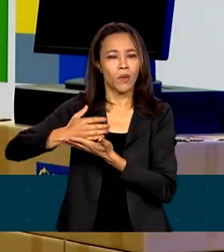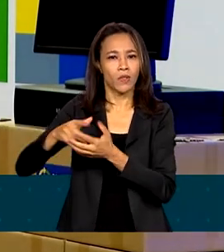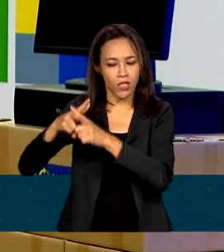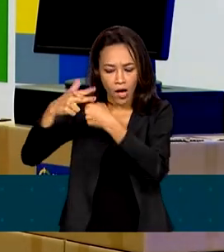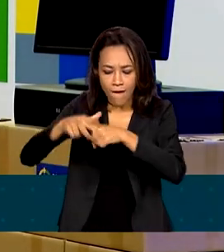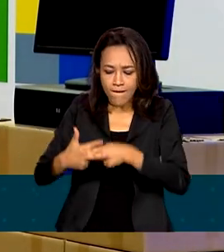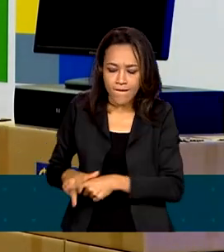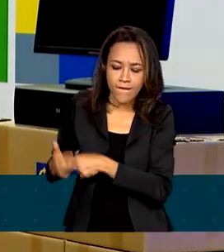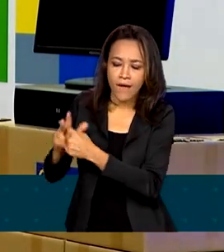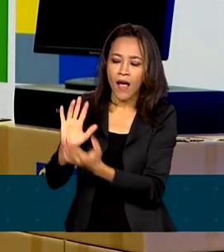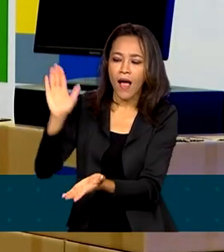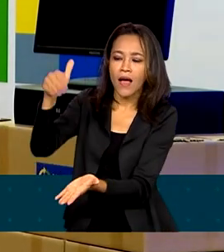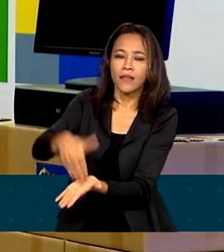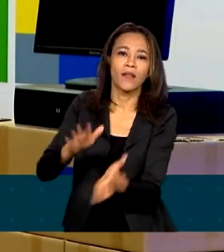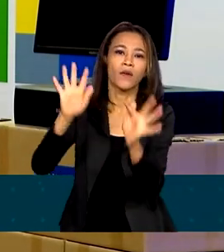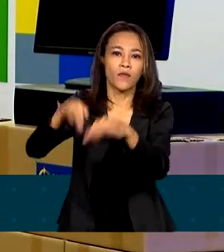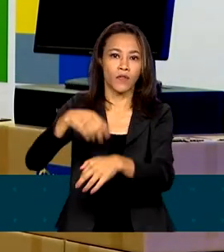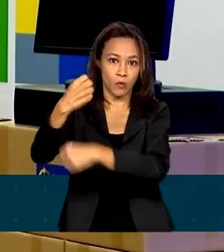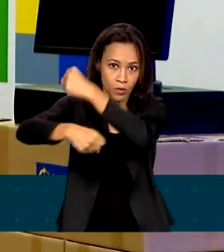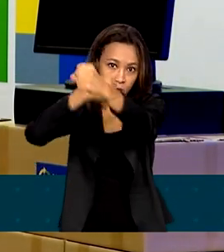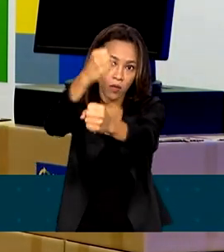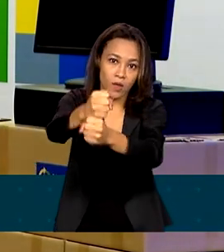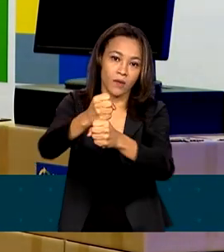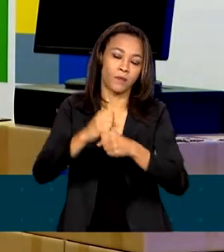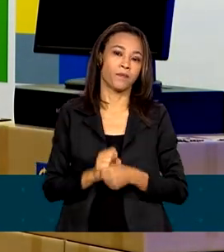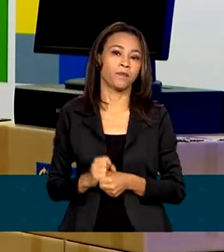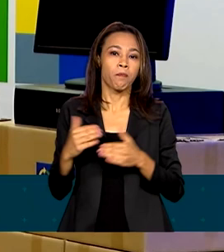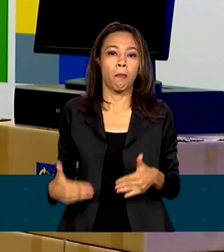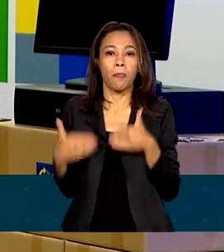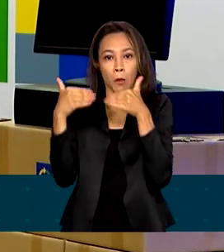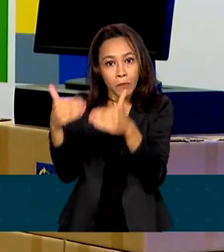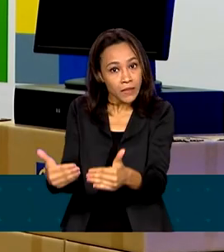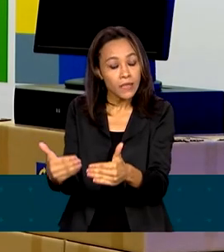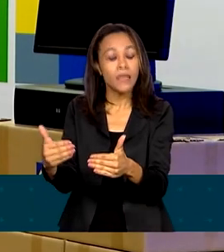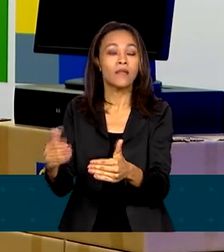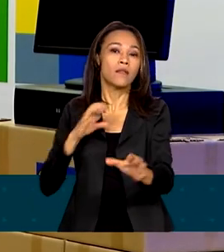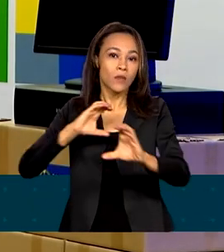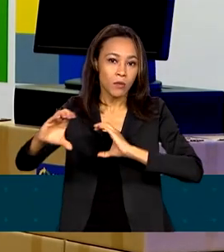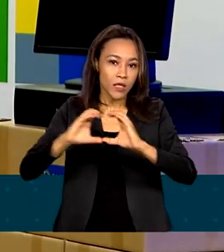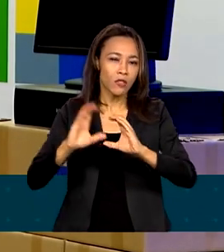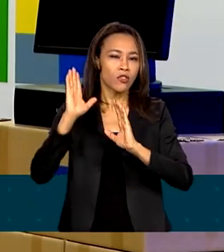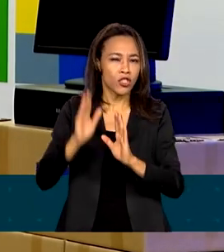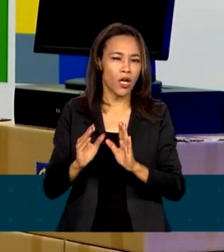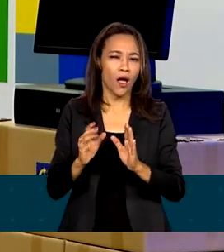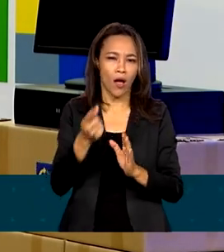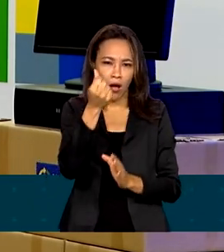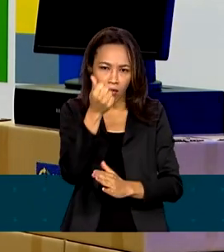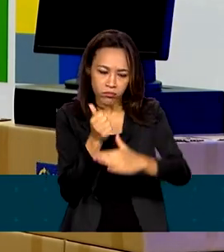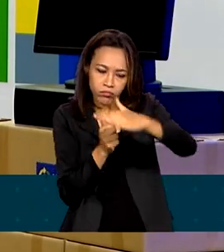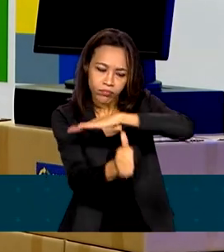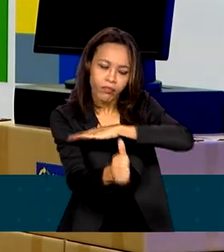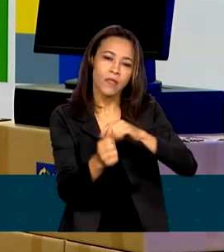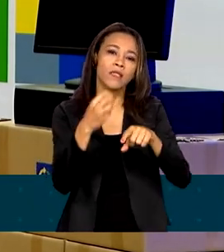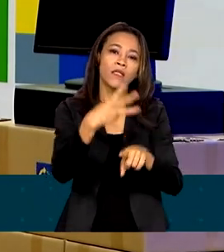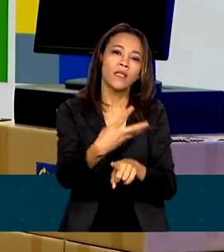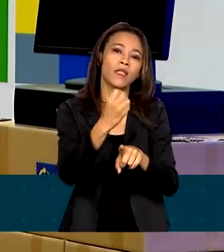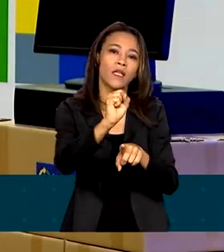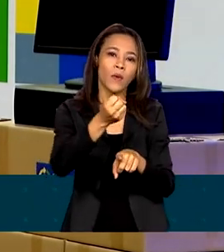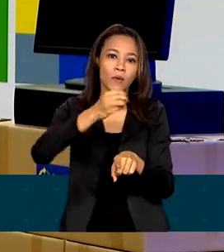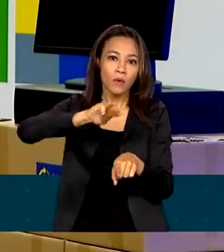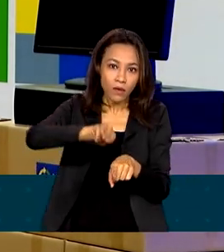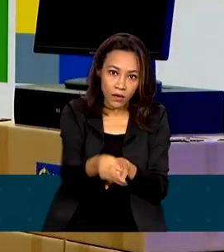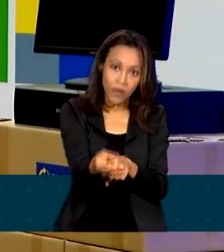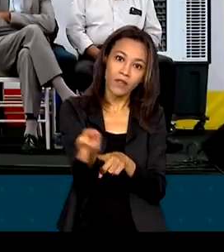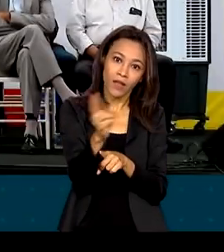recuperados até o final do ano que vem. O Ministério das Comunicações já investiu mais de 38 milhões de reais